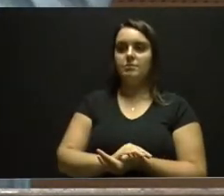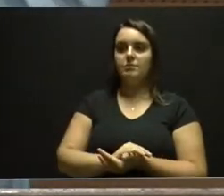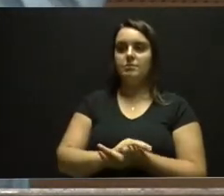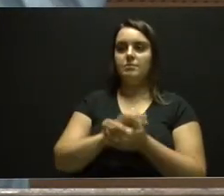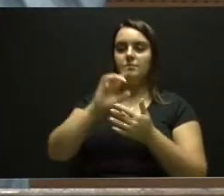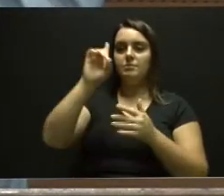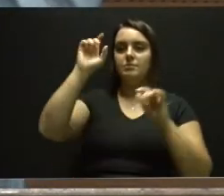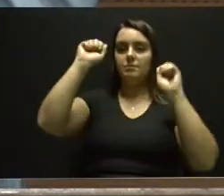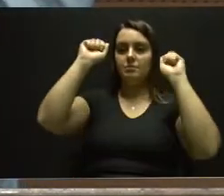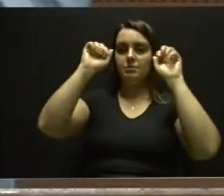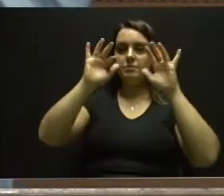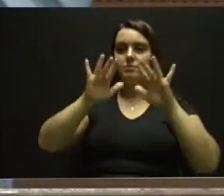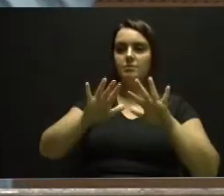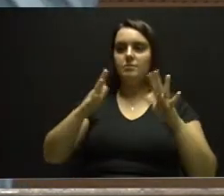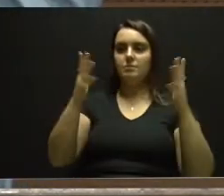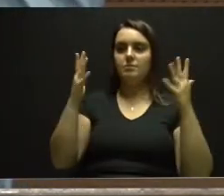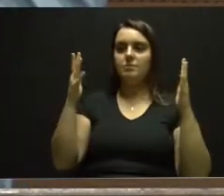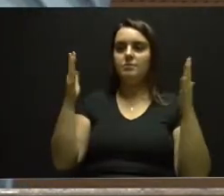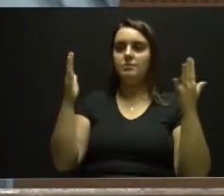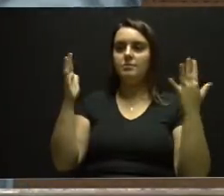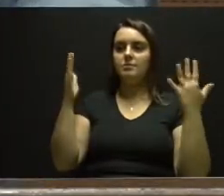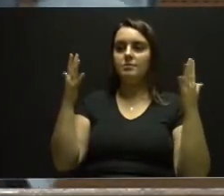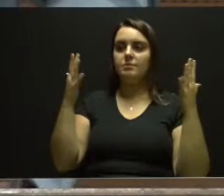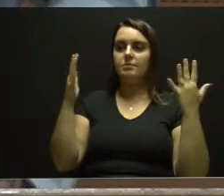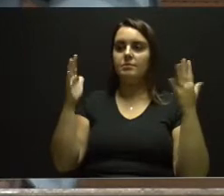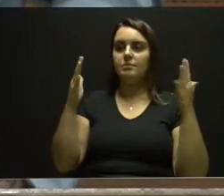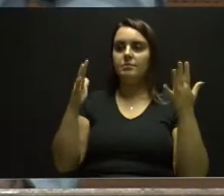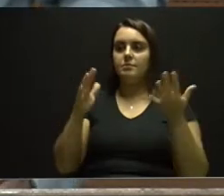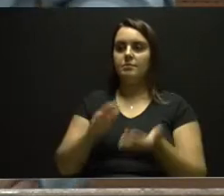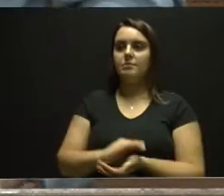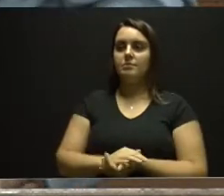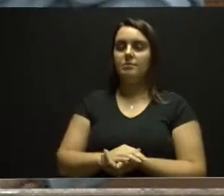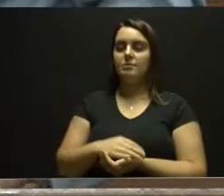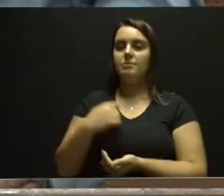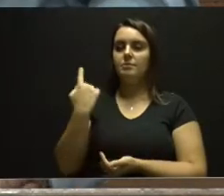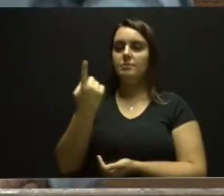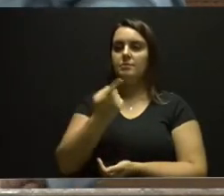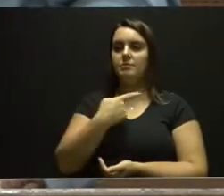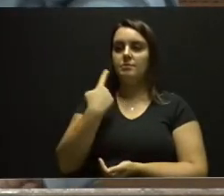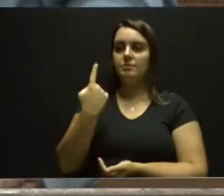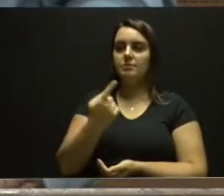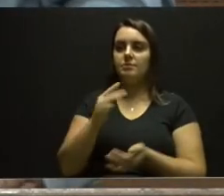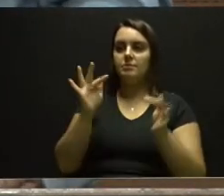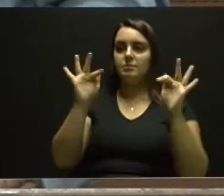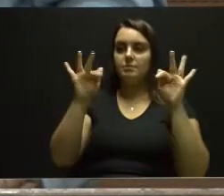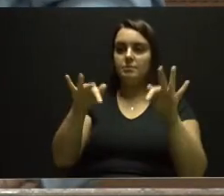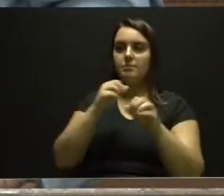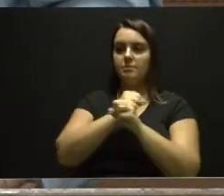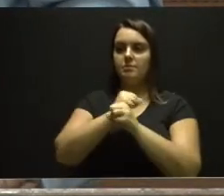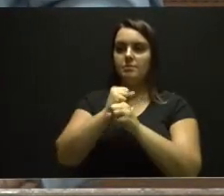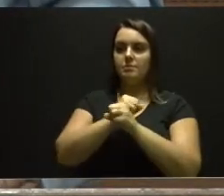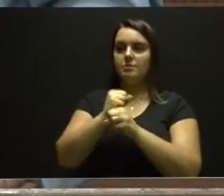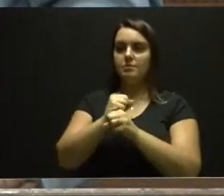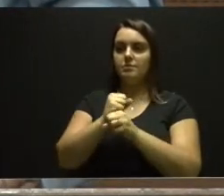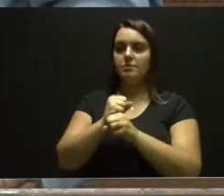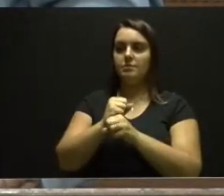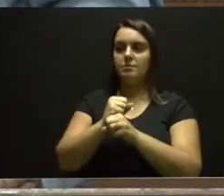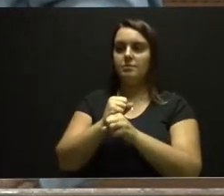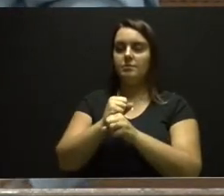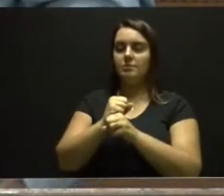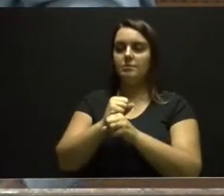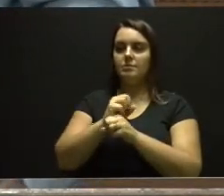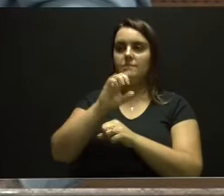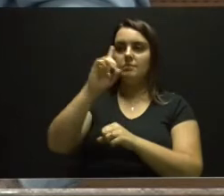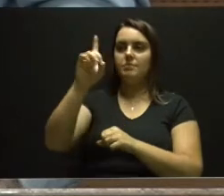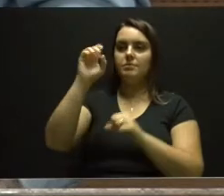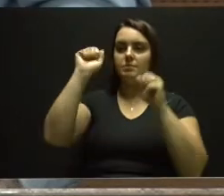todos e que como nós estamos a no final de ano que deus abençoe